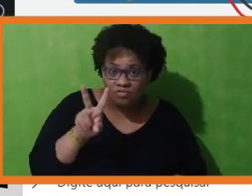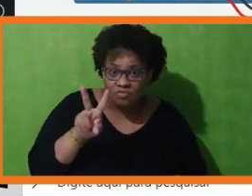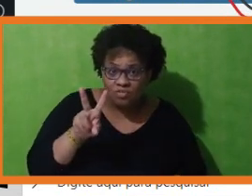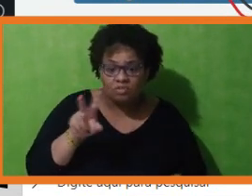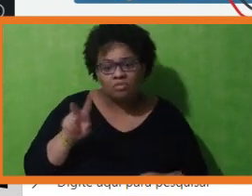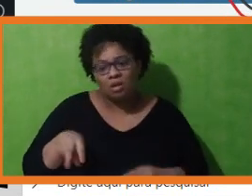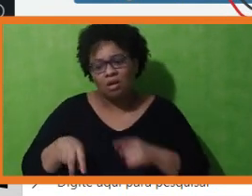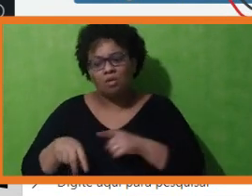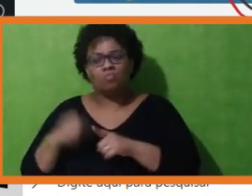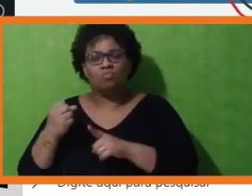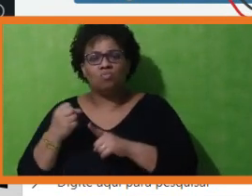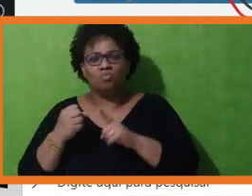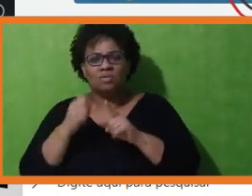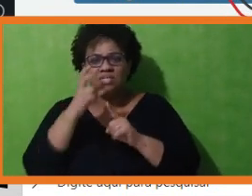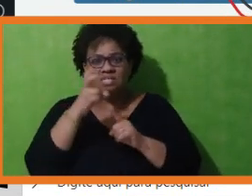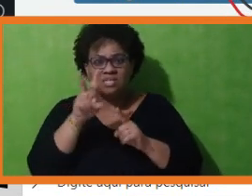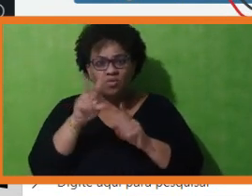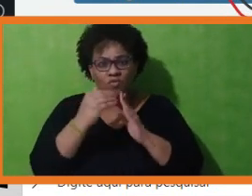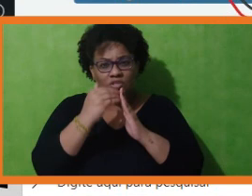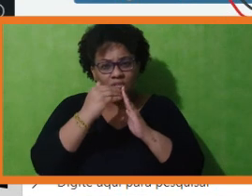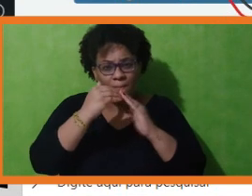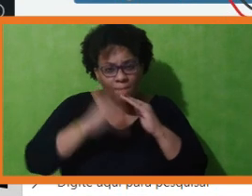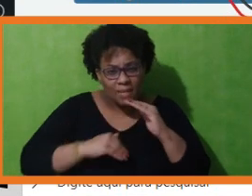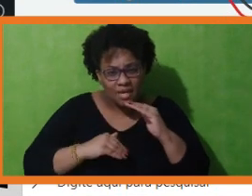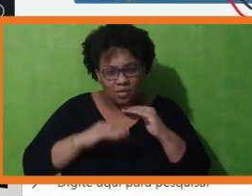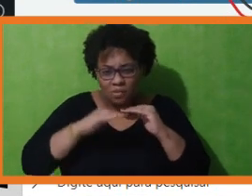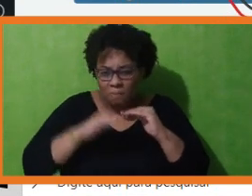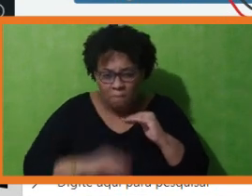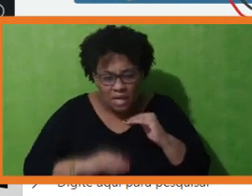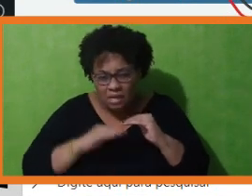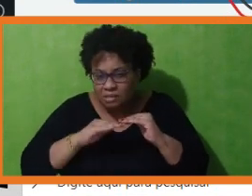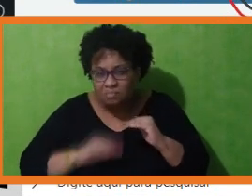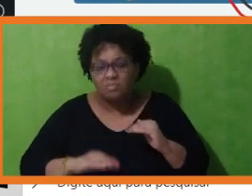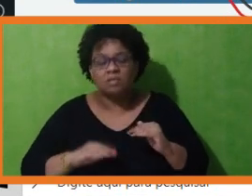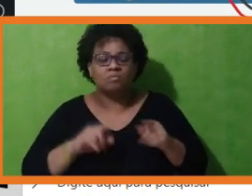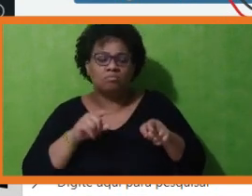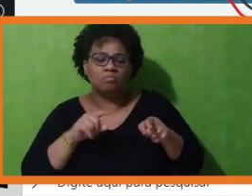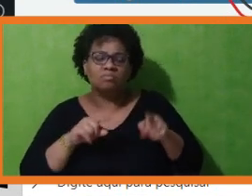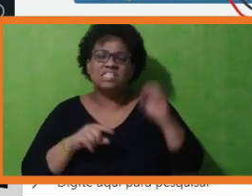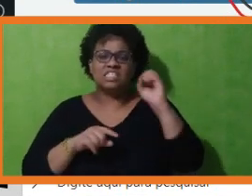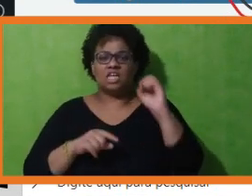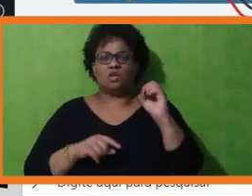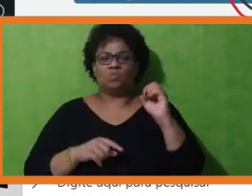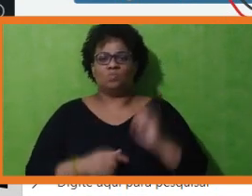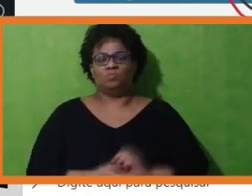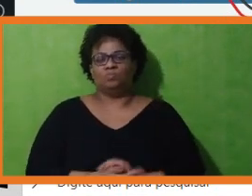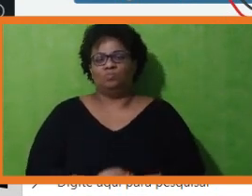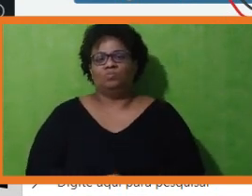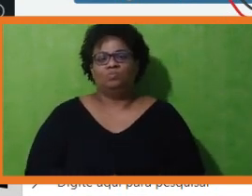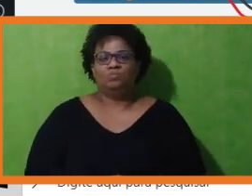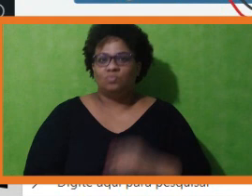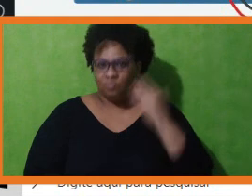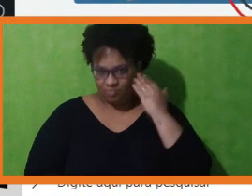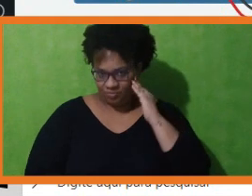5 volts, esse Arduino vai ler como 1. Se tiver menos que 5 volts, certo? Um valor muito abaixo de 5 volts, ele lê como